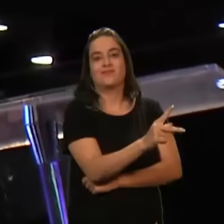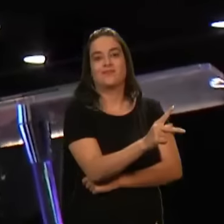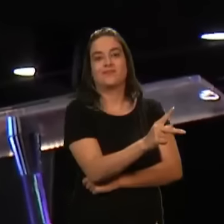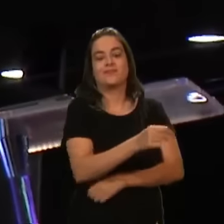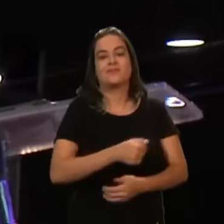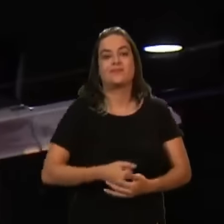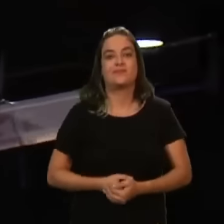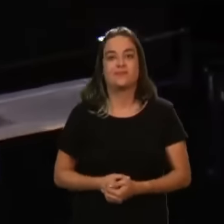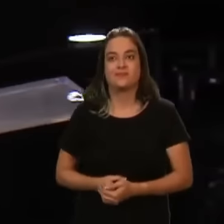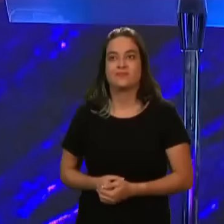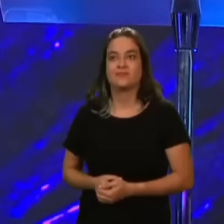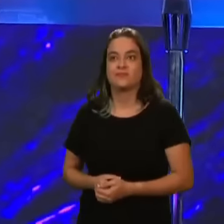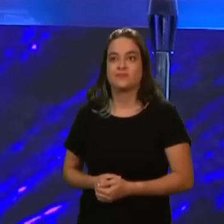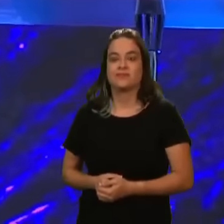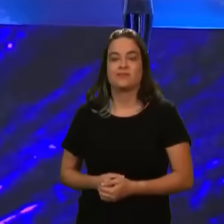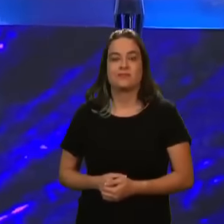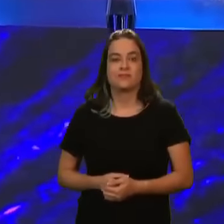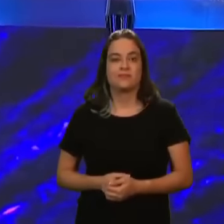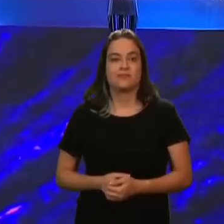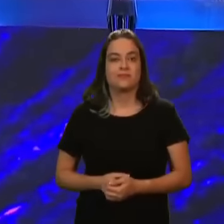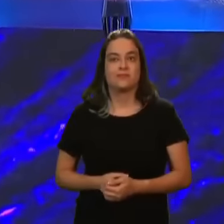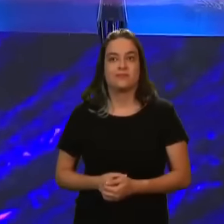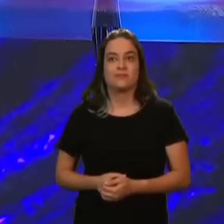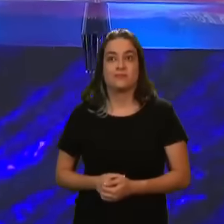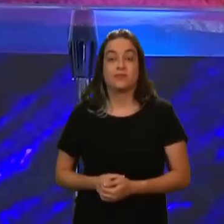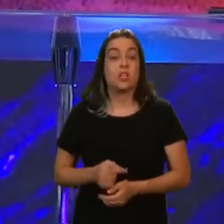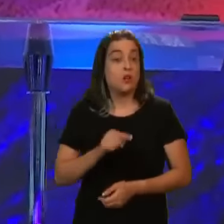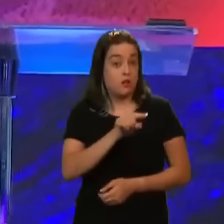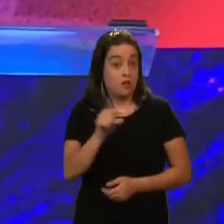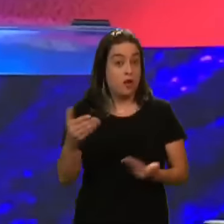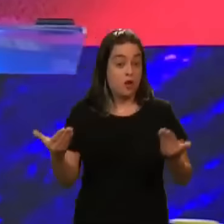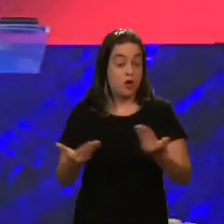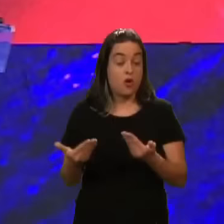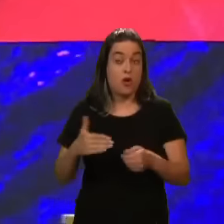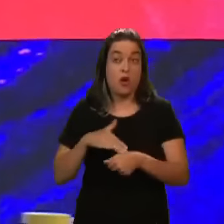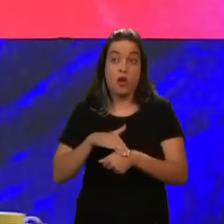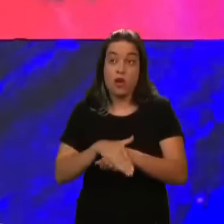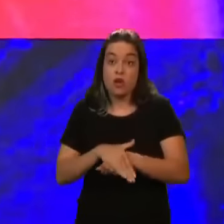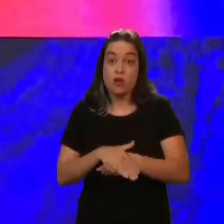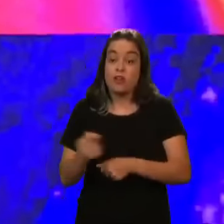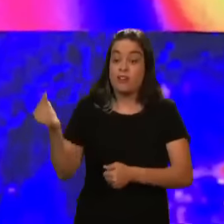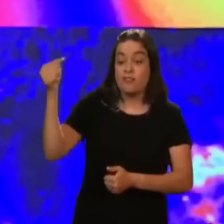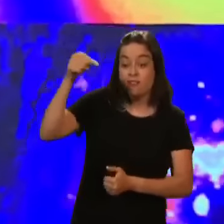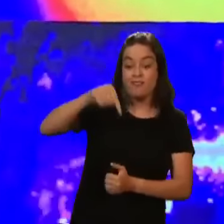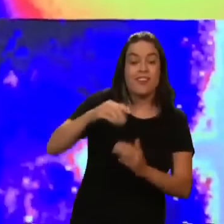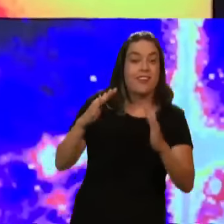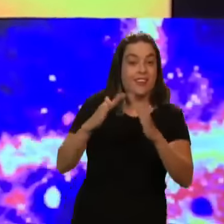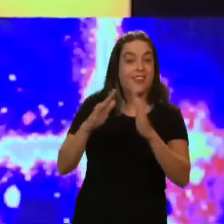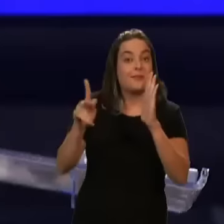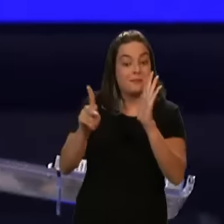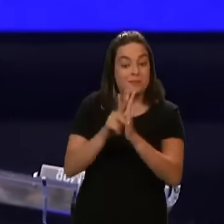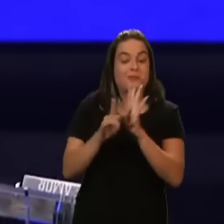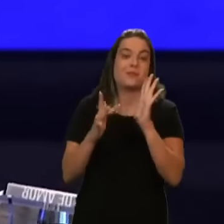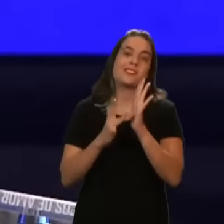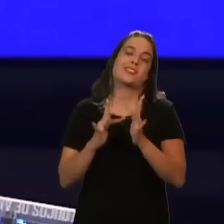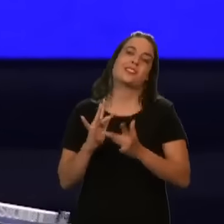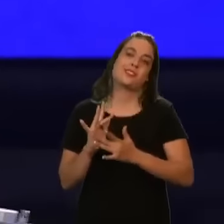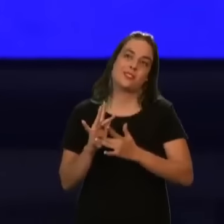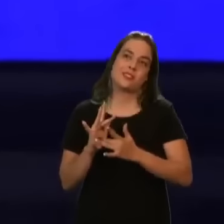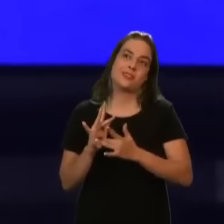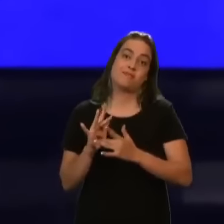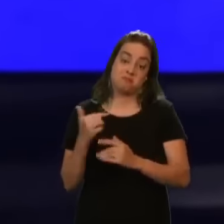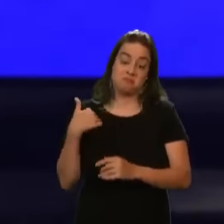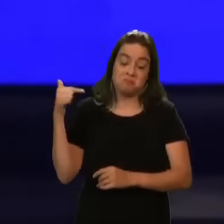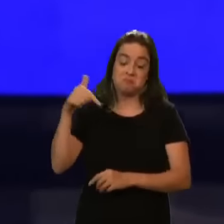Você está sentada nela. Você nessa noite veio na casa de Jesus. Só que eu também